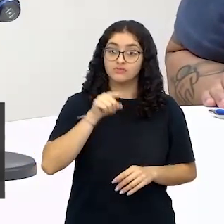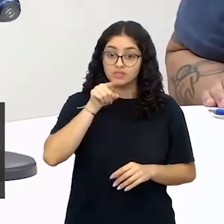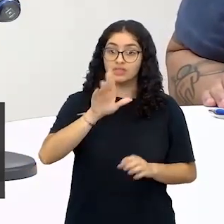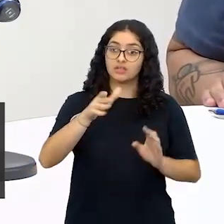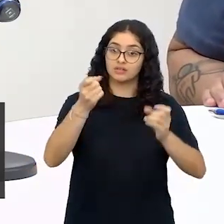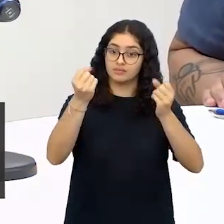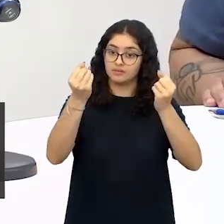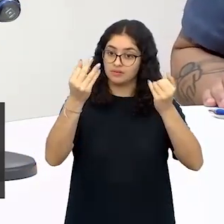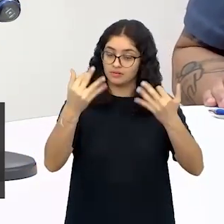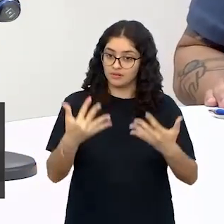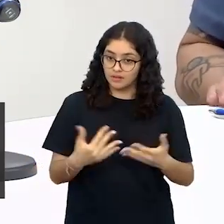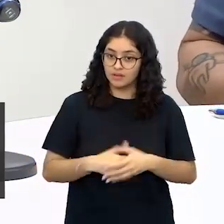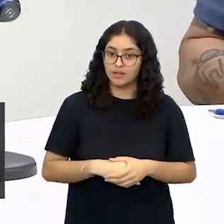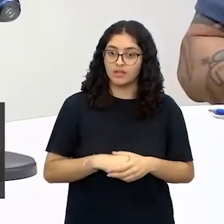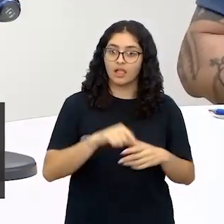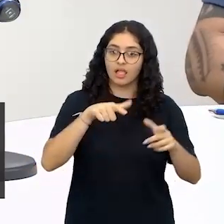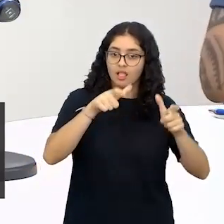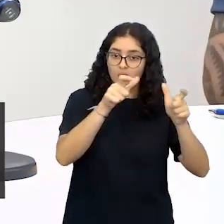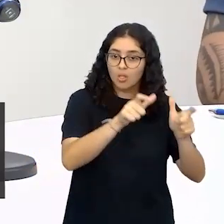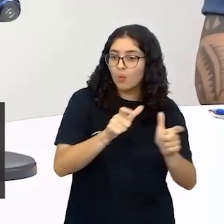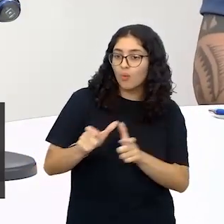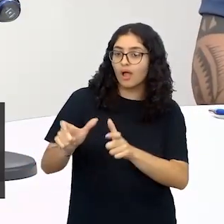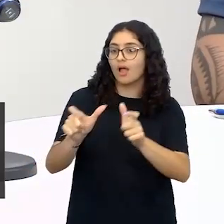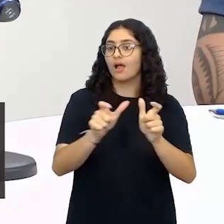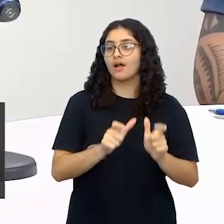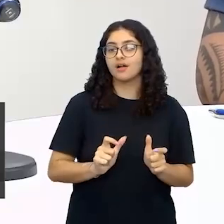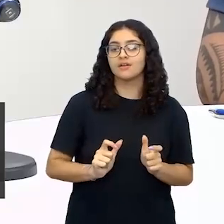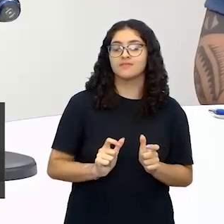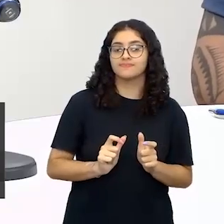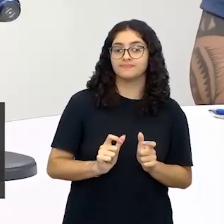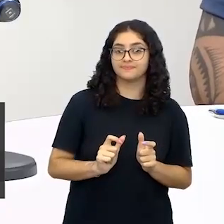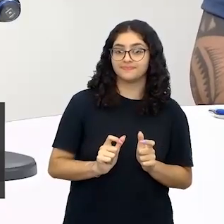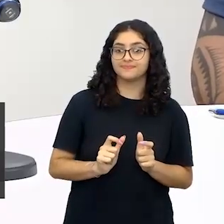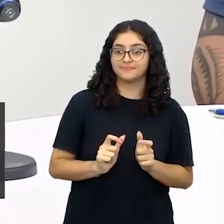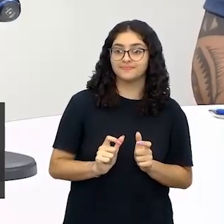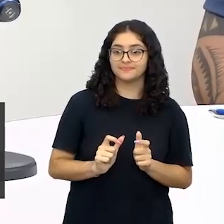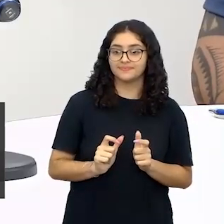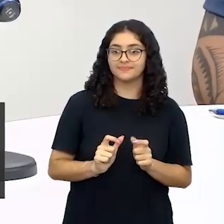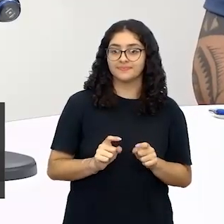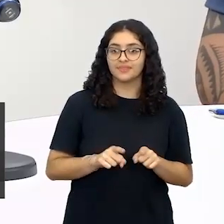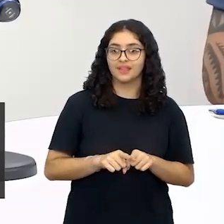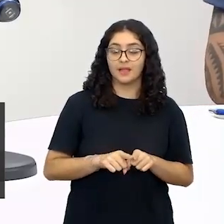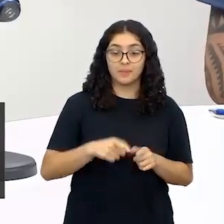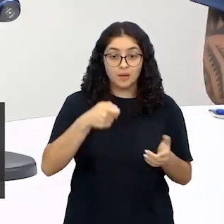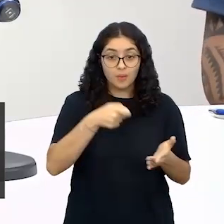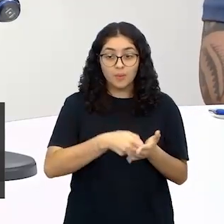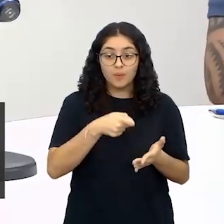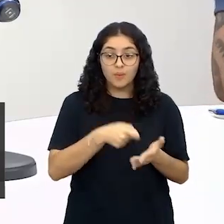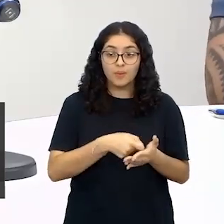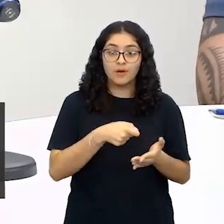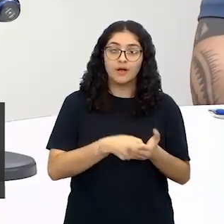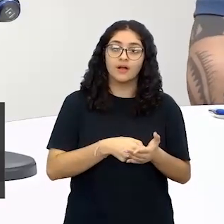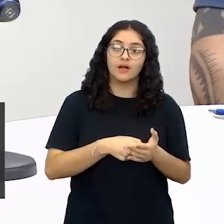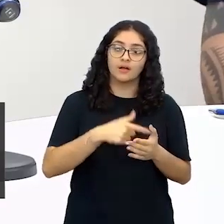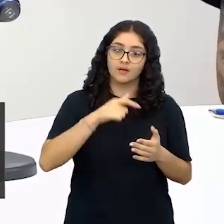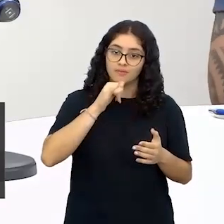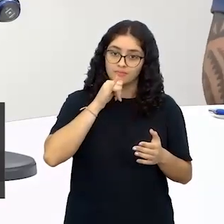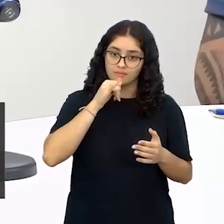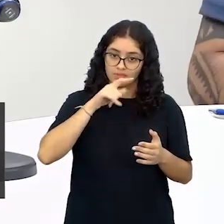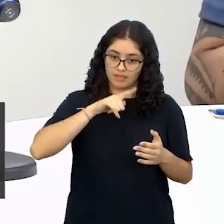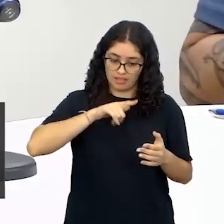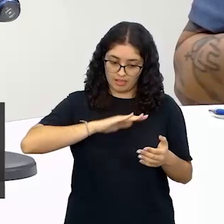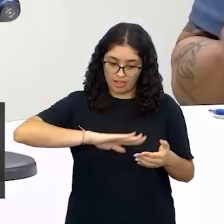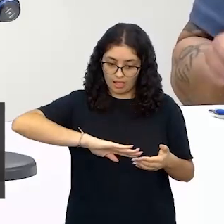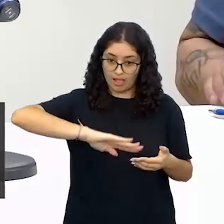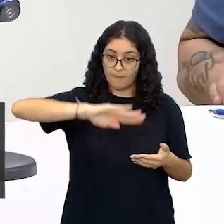disseram. Então, eram os ambientes, então começaram a ser obrigatório rampas, apesar que o pessoal acha que